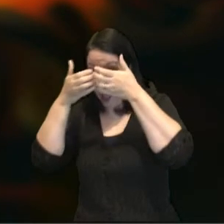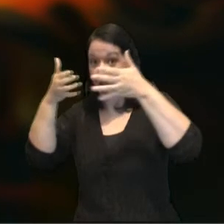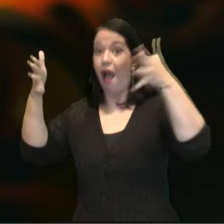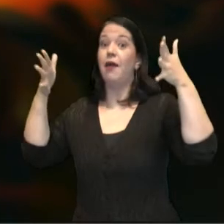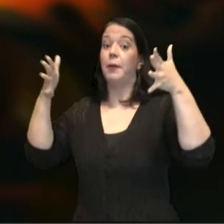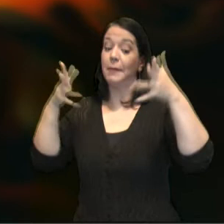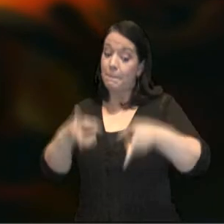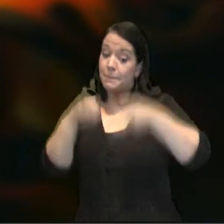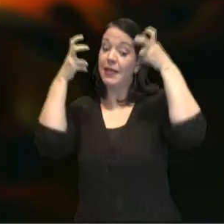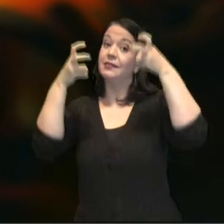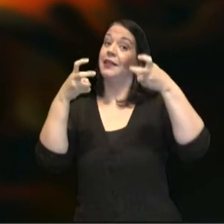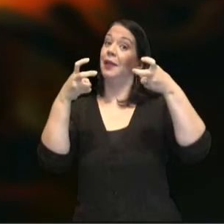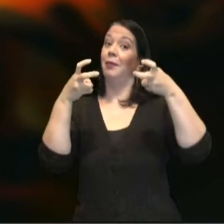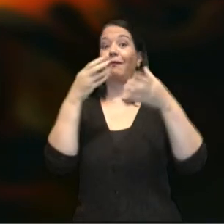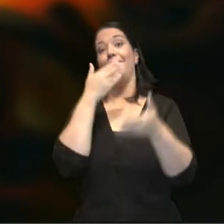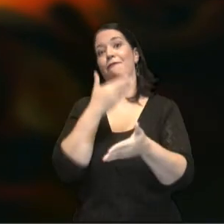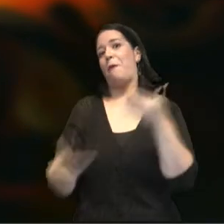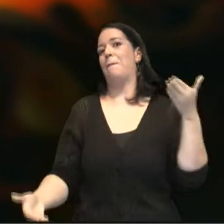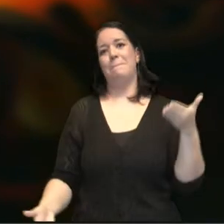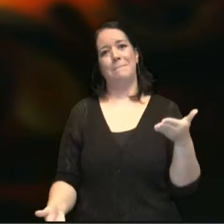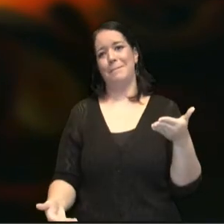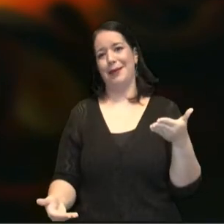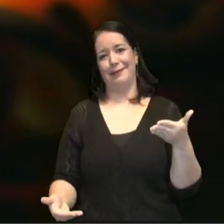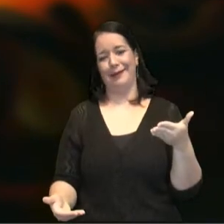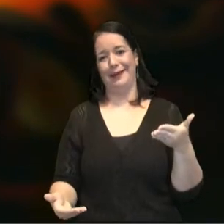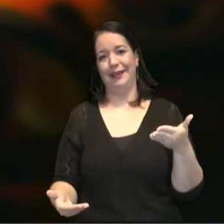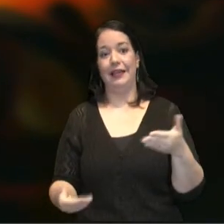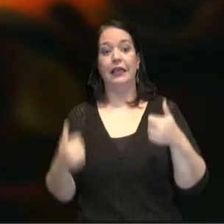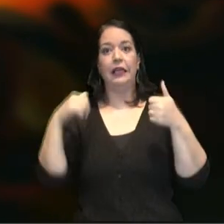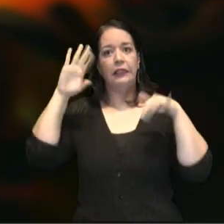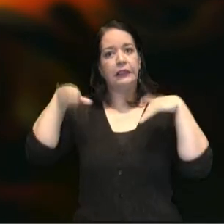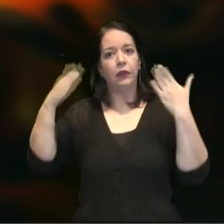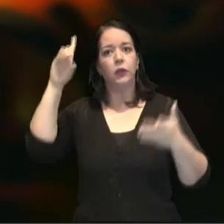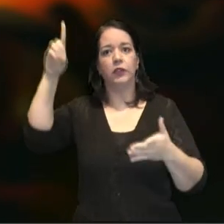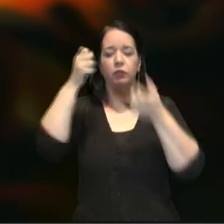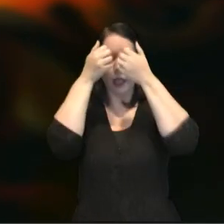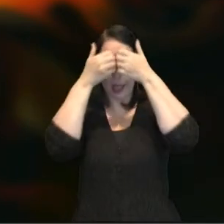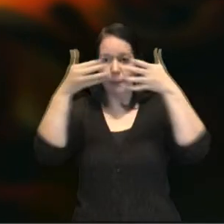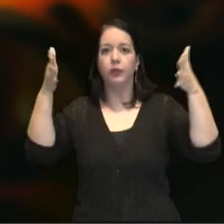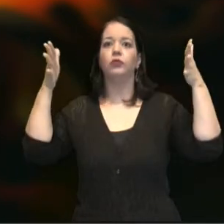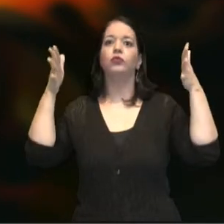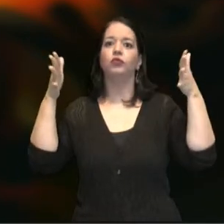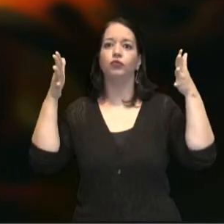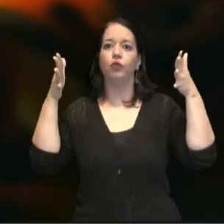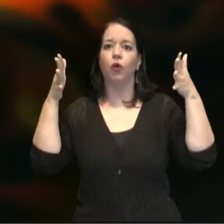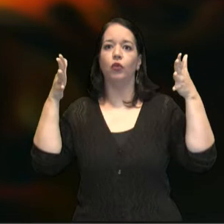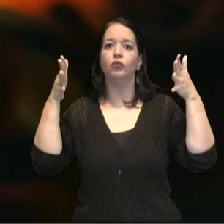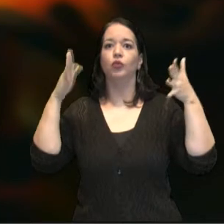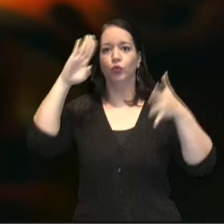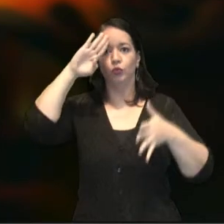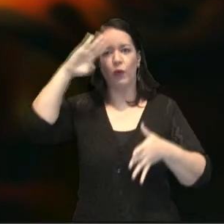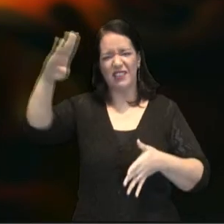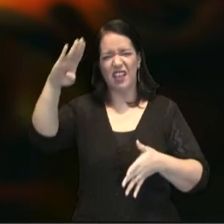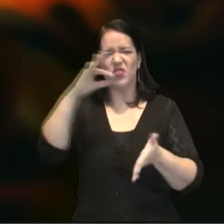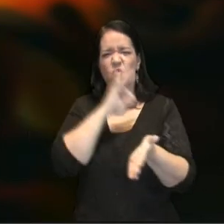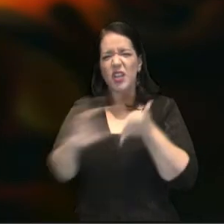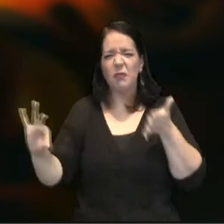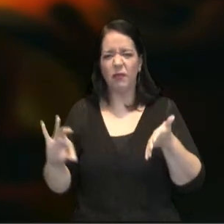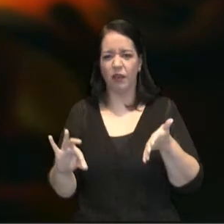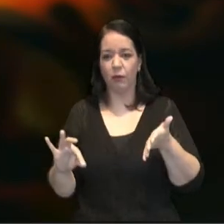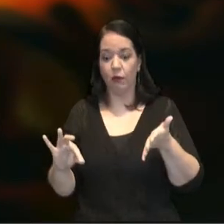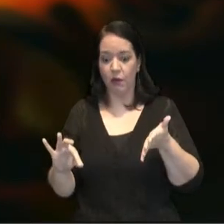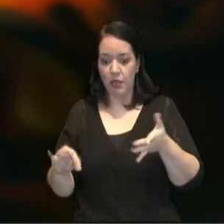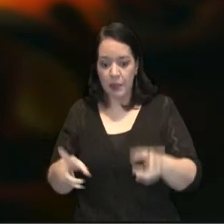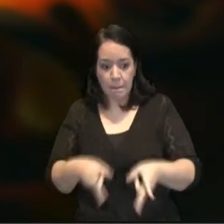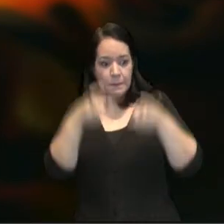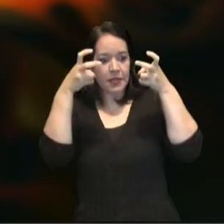vejam. E abriu-se-lhe o Senhor os olhos e viram, e eis que estavam no meio de